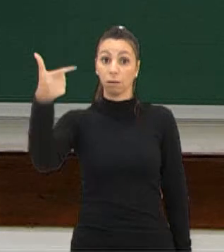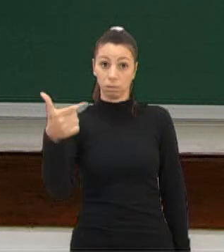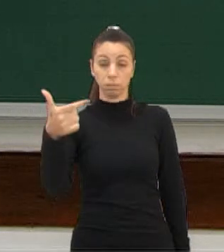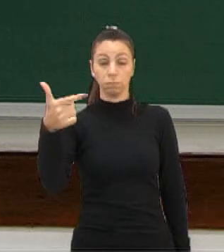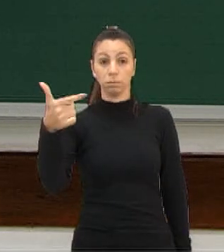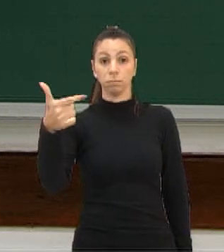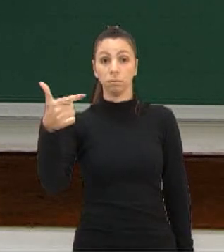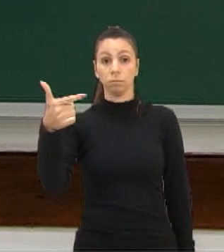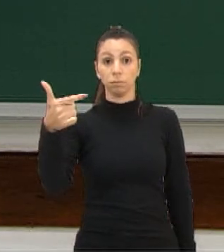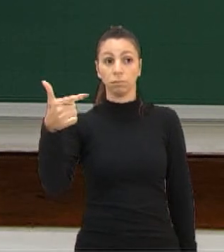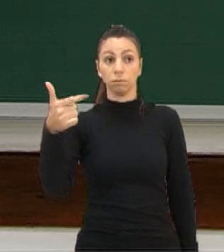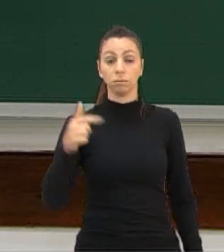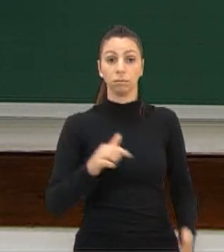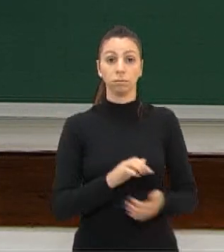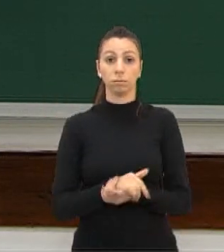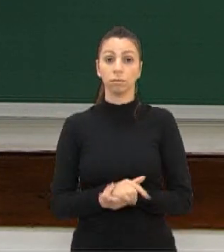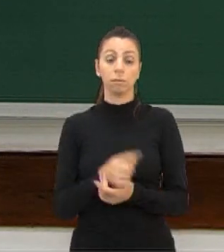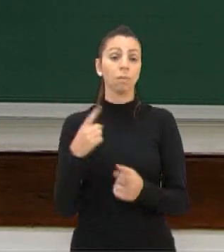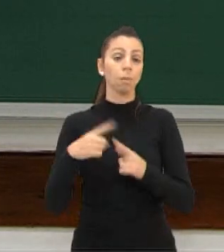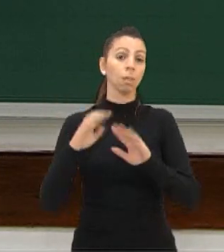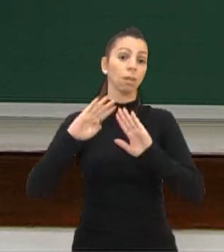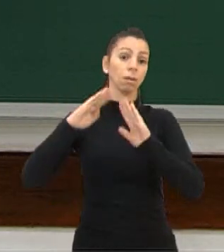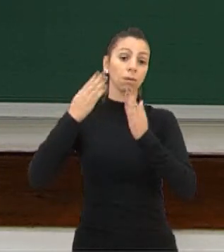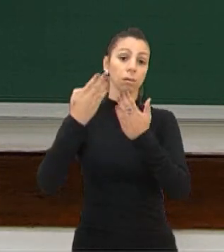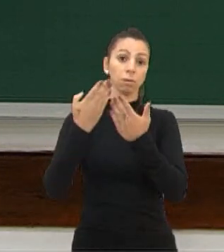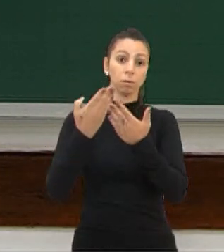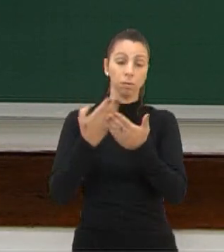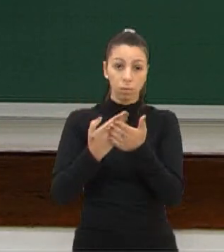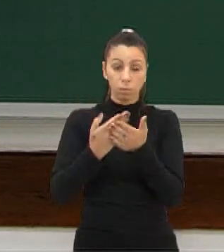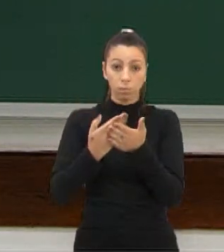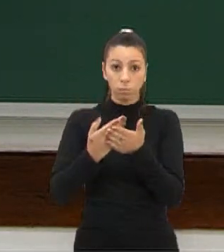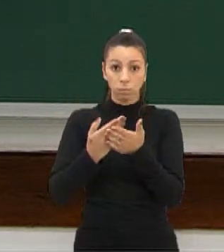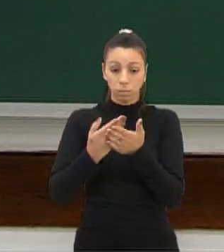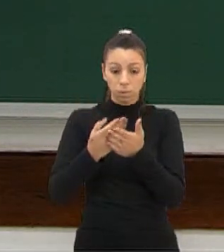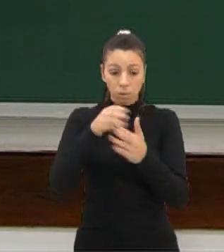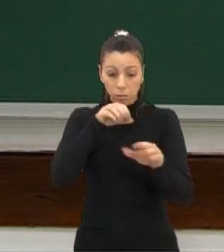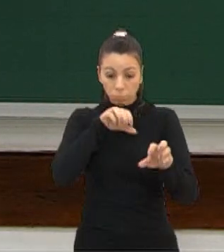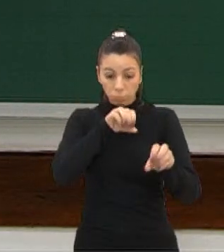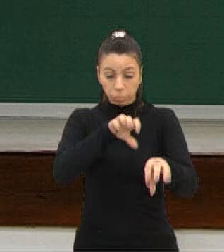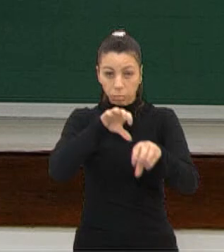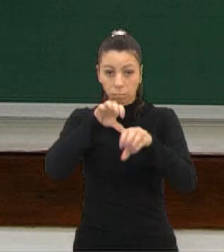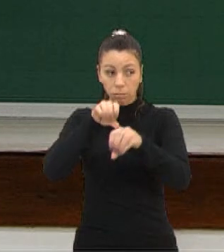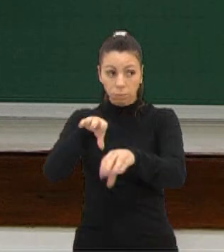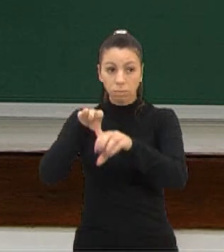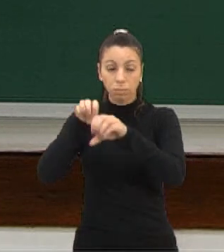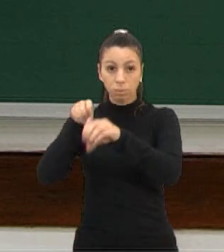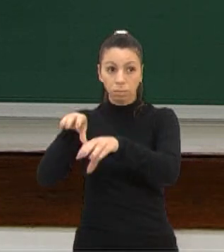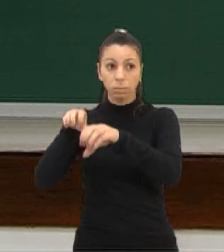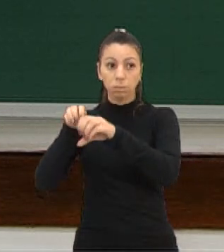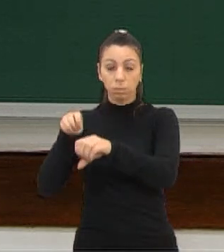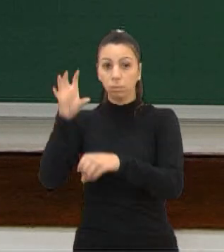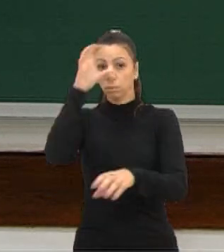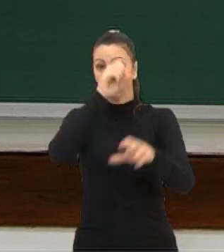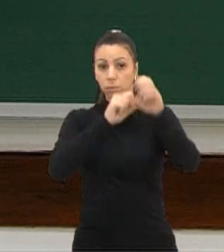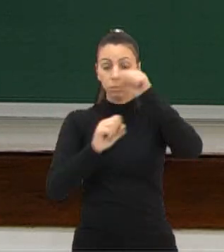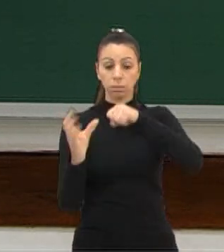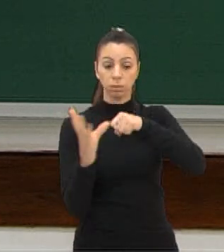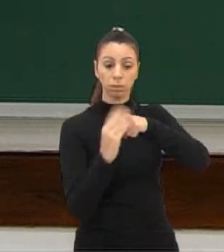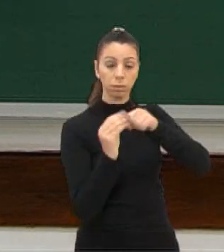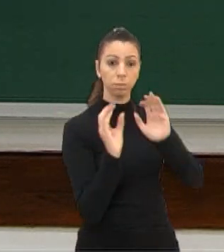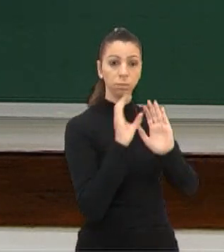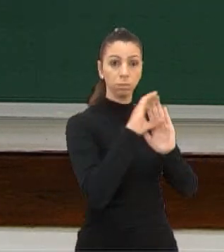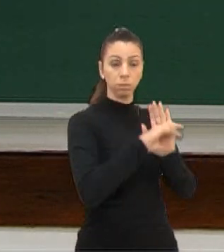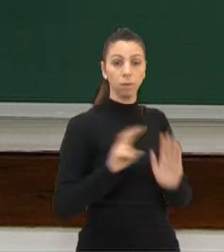inglês ou o espanhol, porque né, a escola ela vai transmitir algumas questões que são, né, de apreensão de conhecimentos, de códigos, de